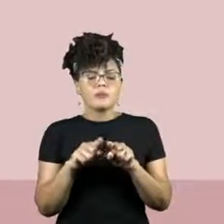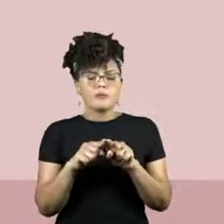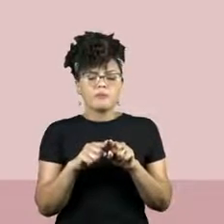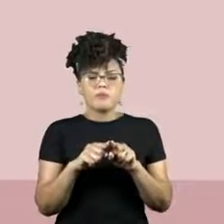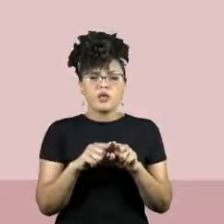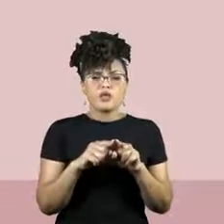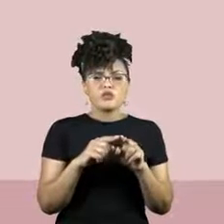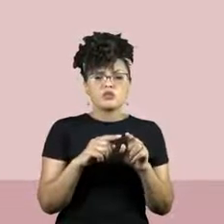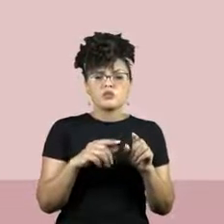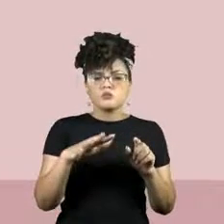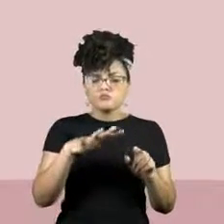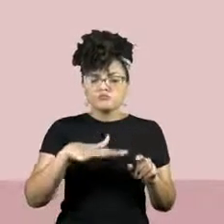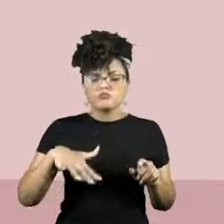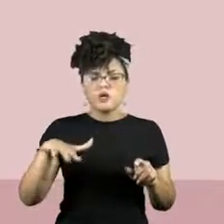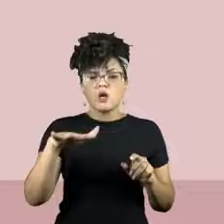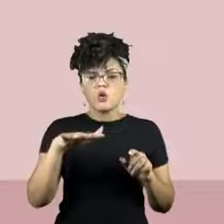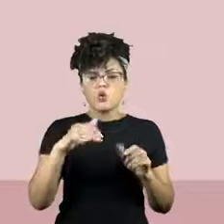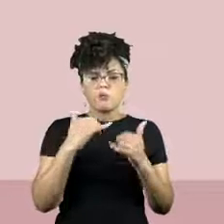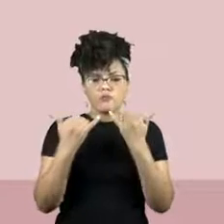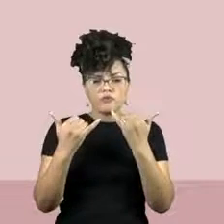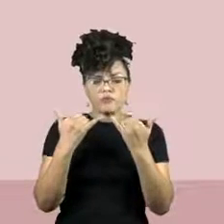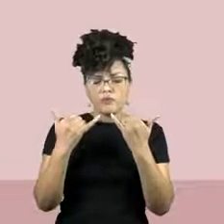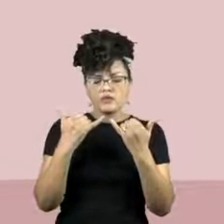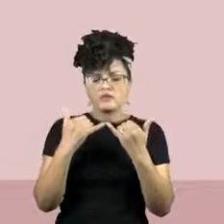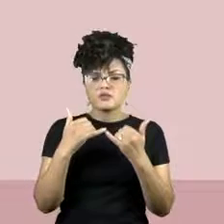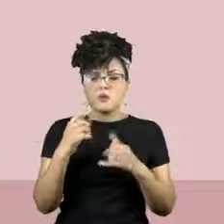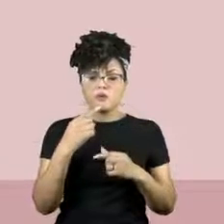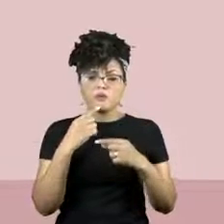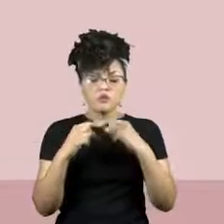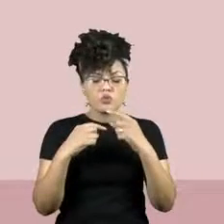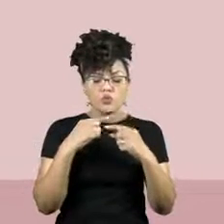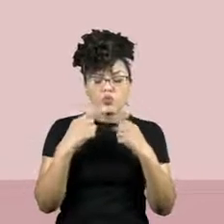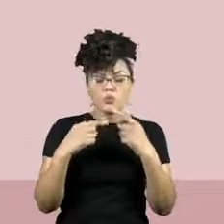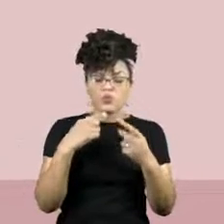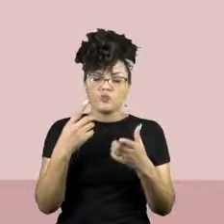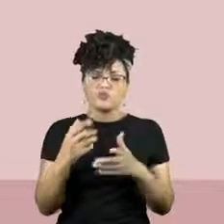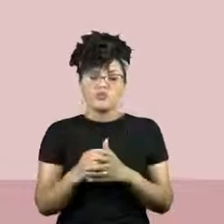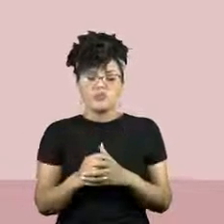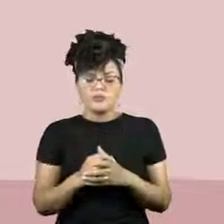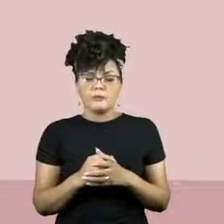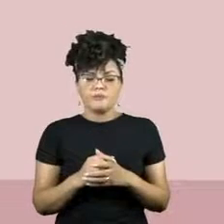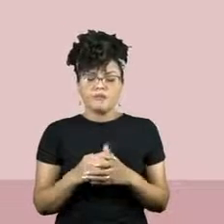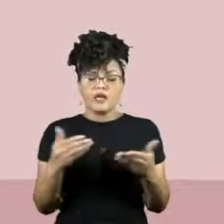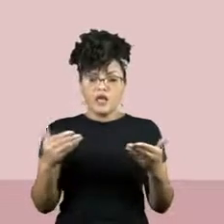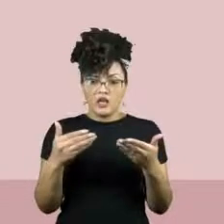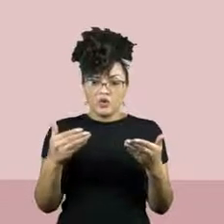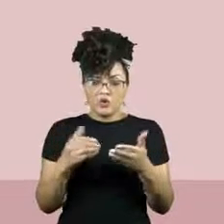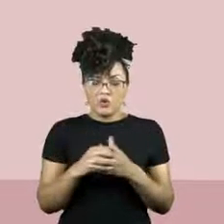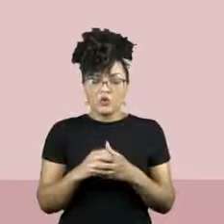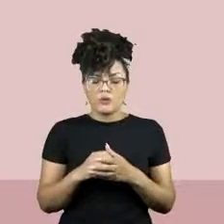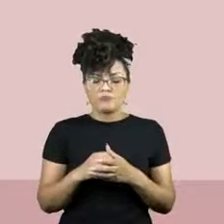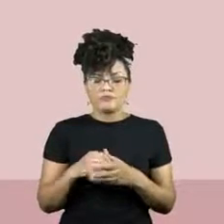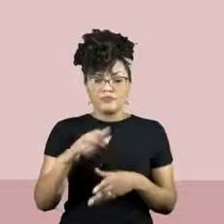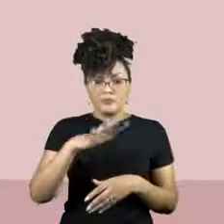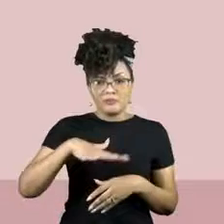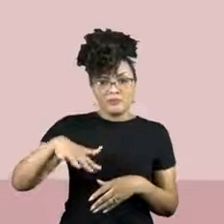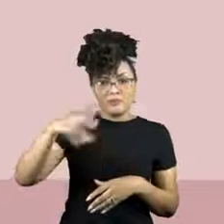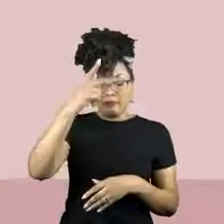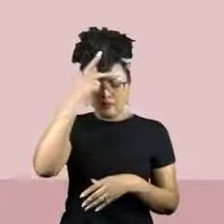mais pontuais, certo? Nesse sentido, eu vou deixar agora para o pessoal do CREA, o pessoal aqui